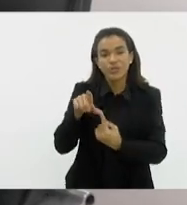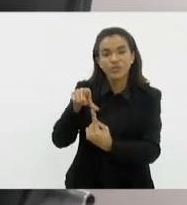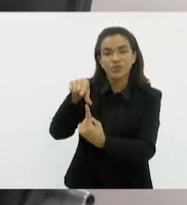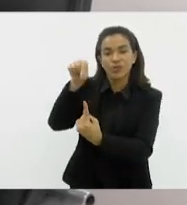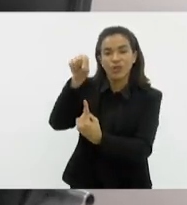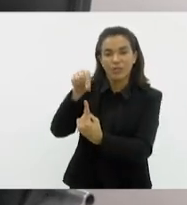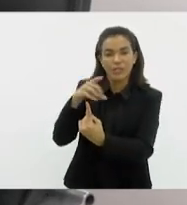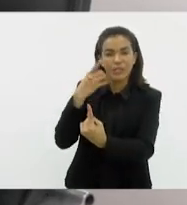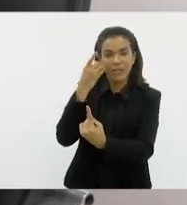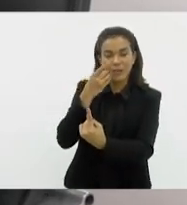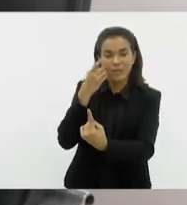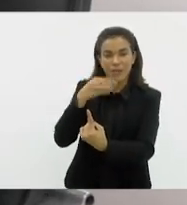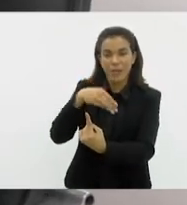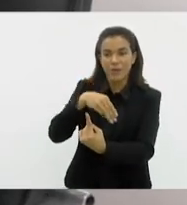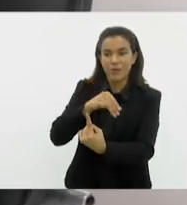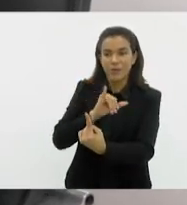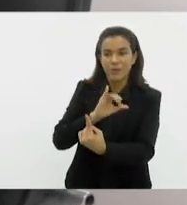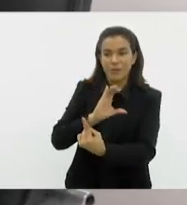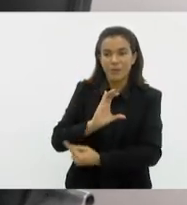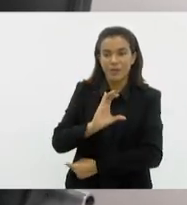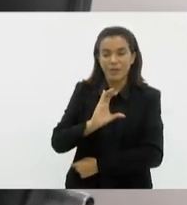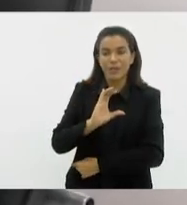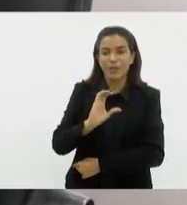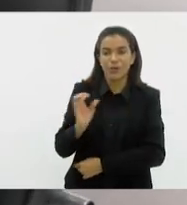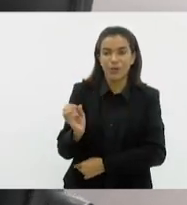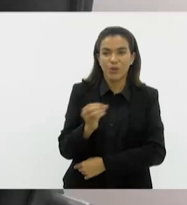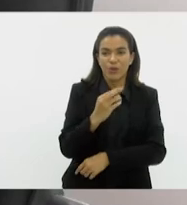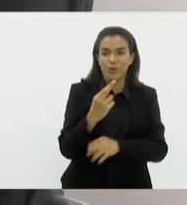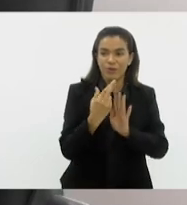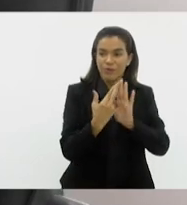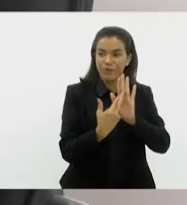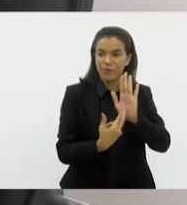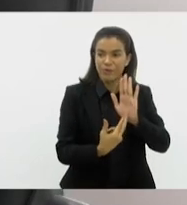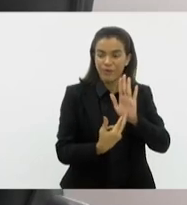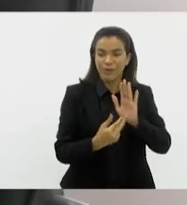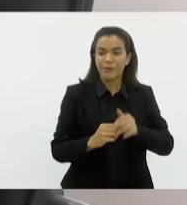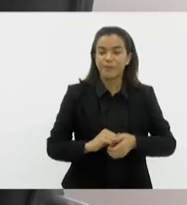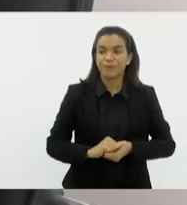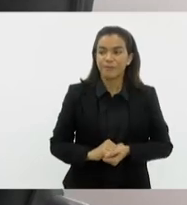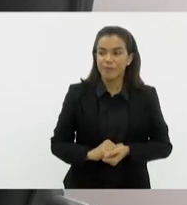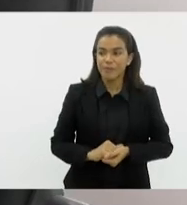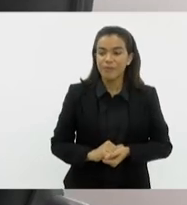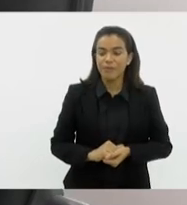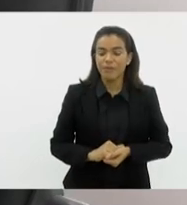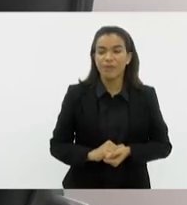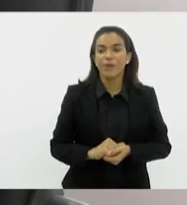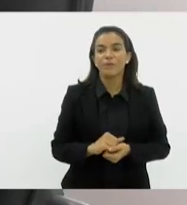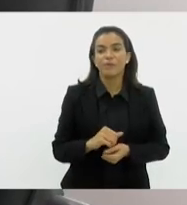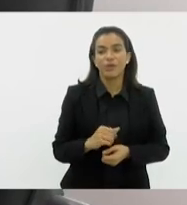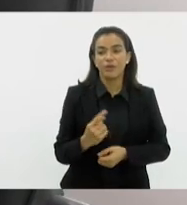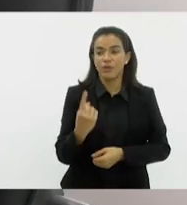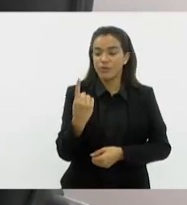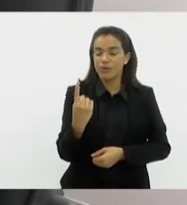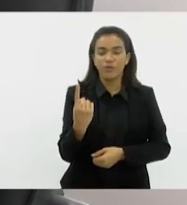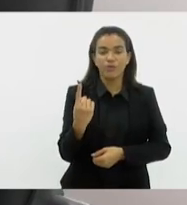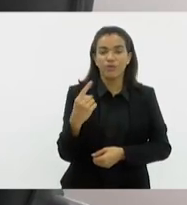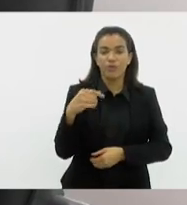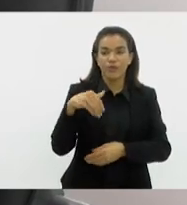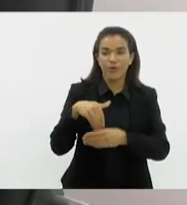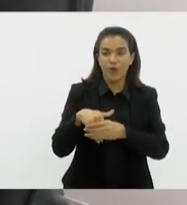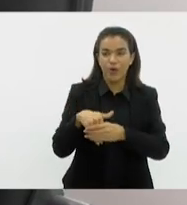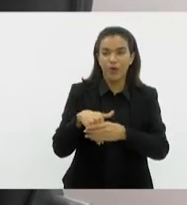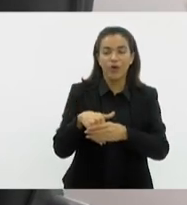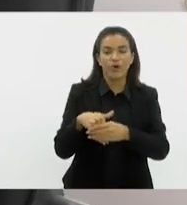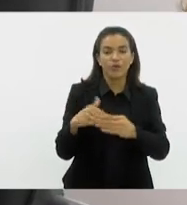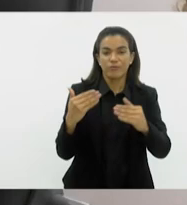Mink, o novo relator da matéria. Consignado 1 voto do deputado Serafini